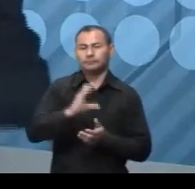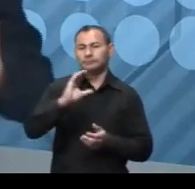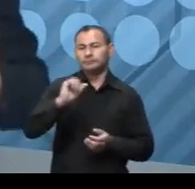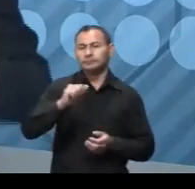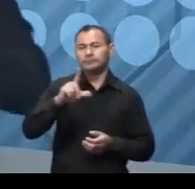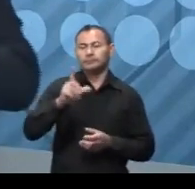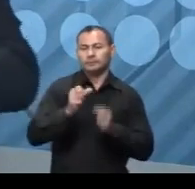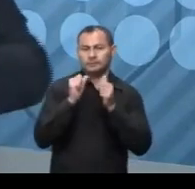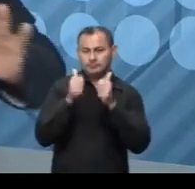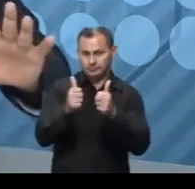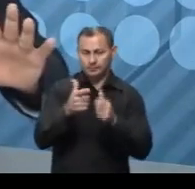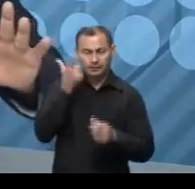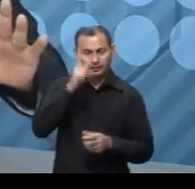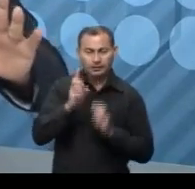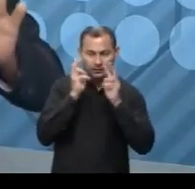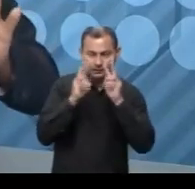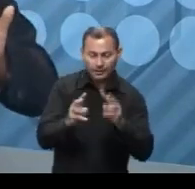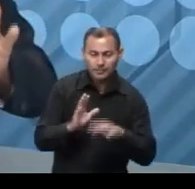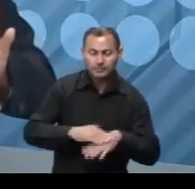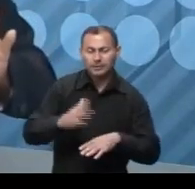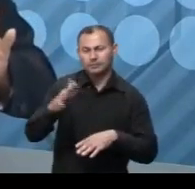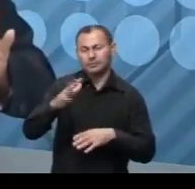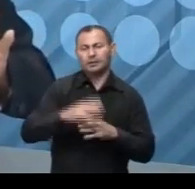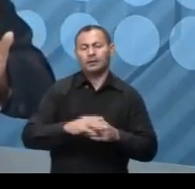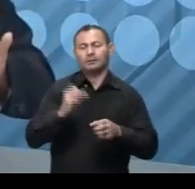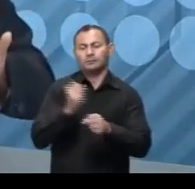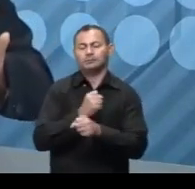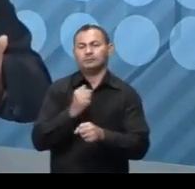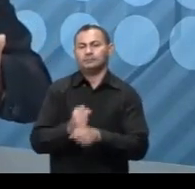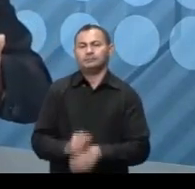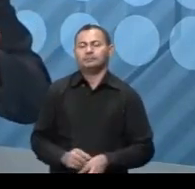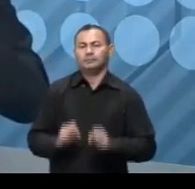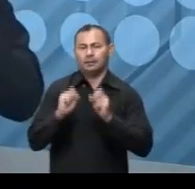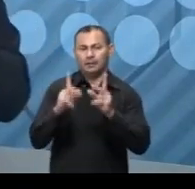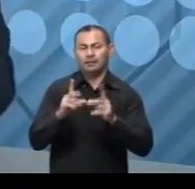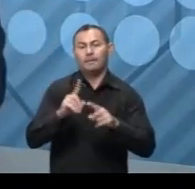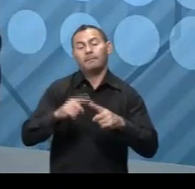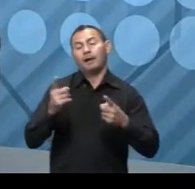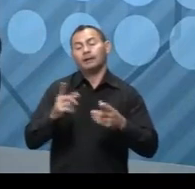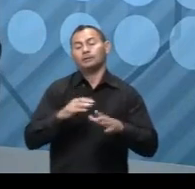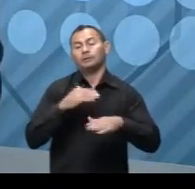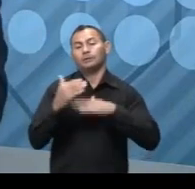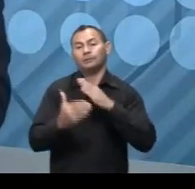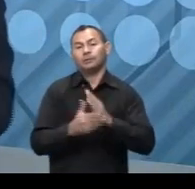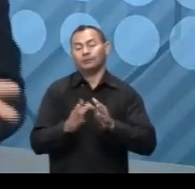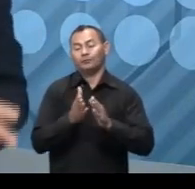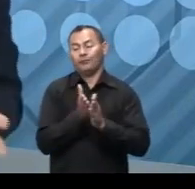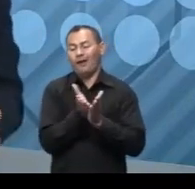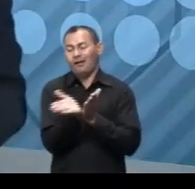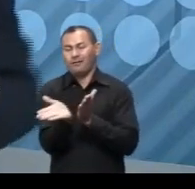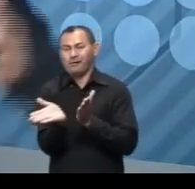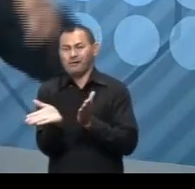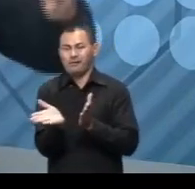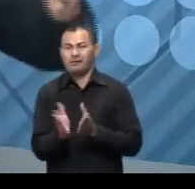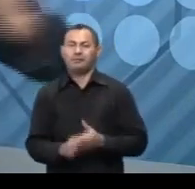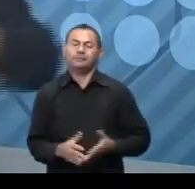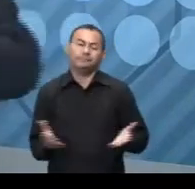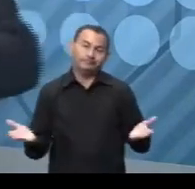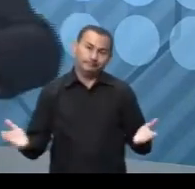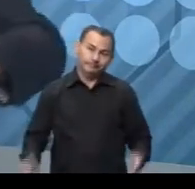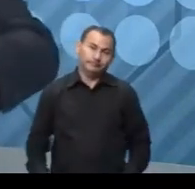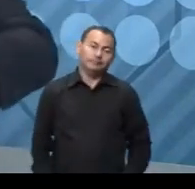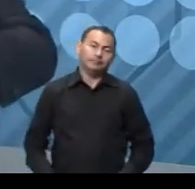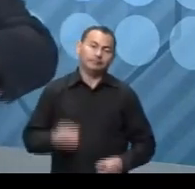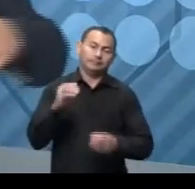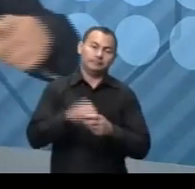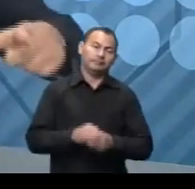cal, beleza, consegui enxergar mais ou menos a minha obra, tá? Só que ela está totalmente fora de gabarito.